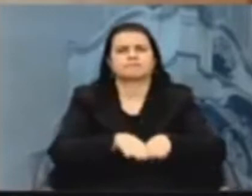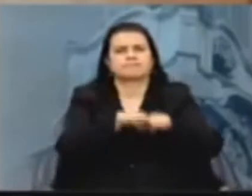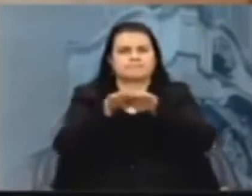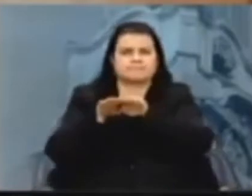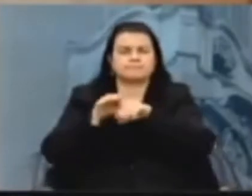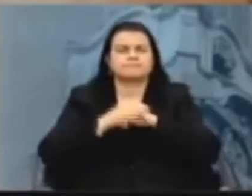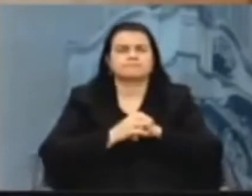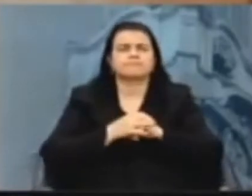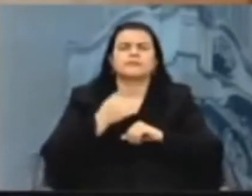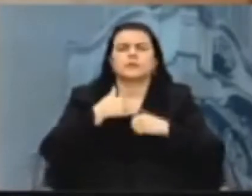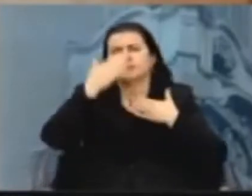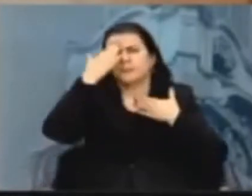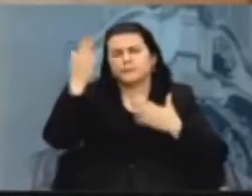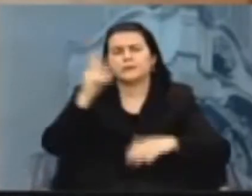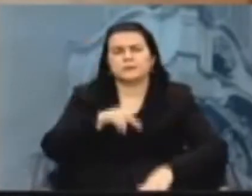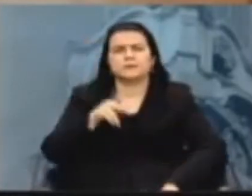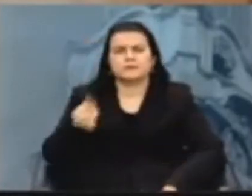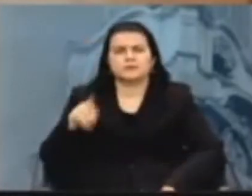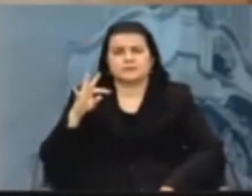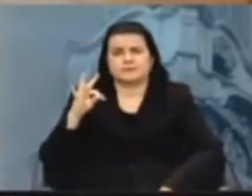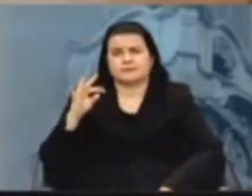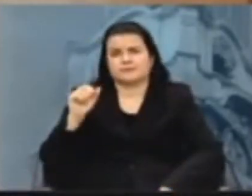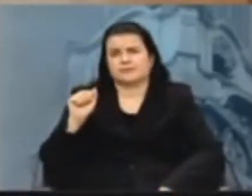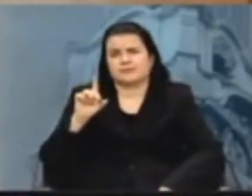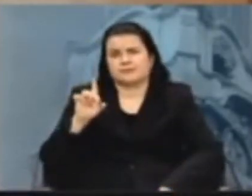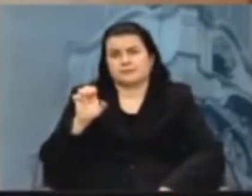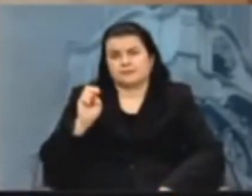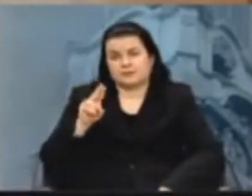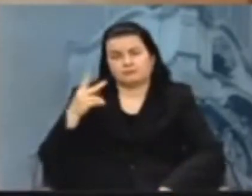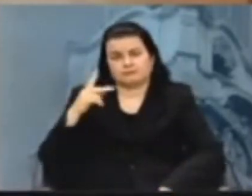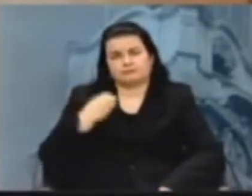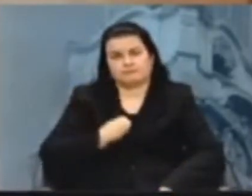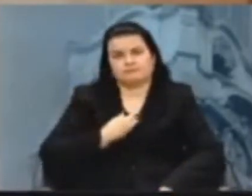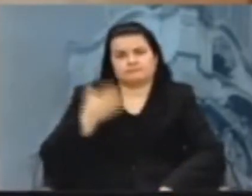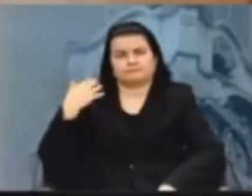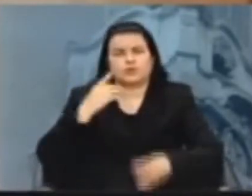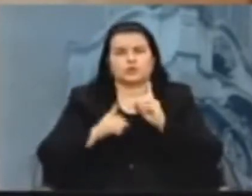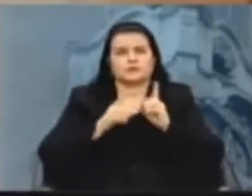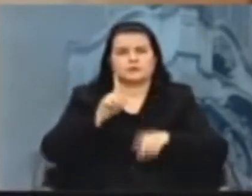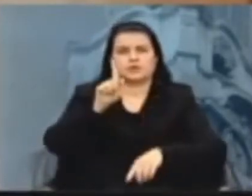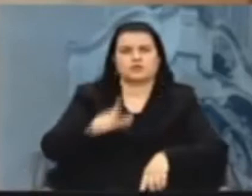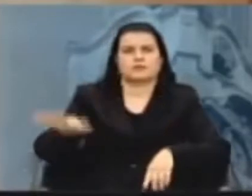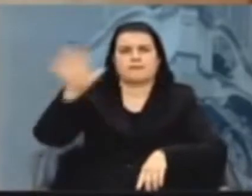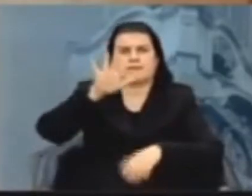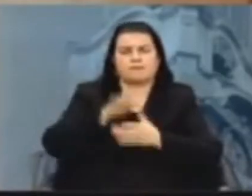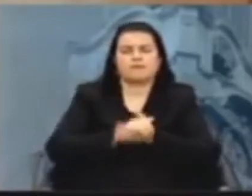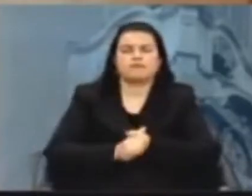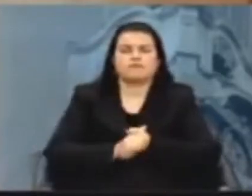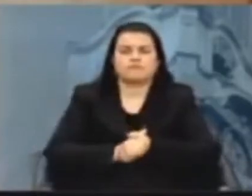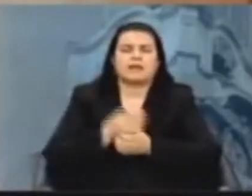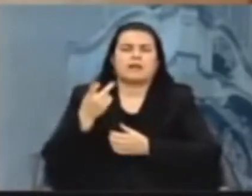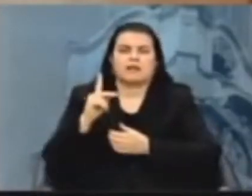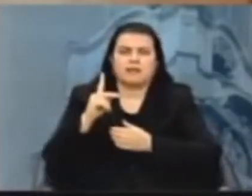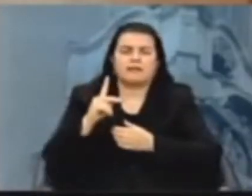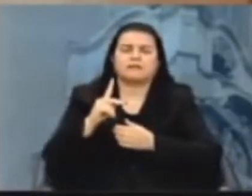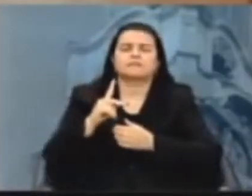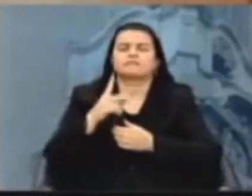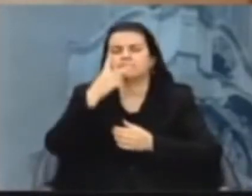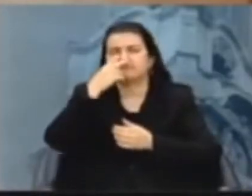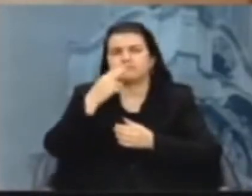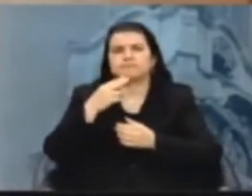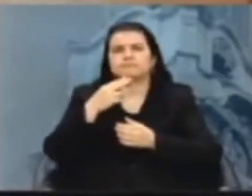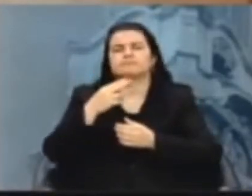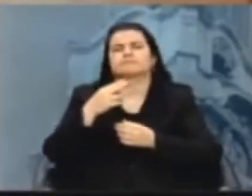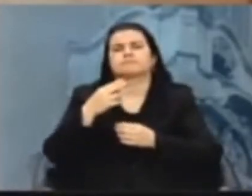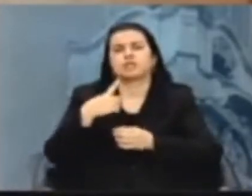Agradeço ao professor Benedito Tadeu César, que, no exercício da coordenação geral, construiu minha indicação